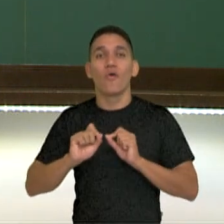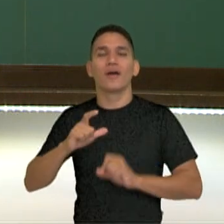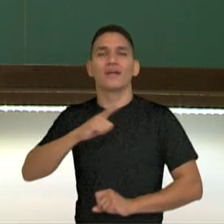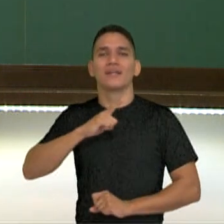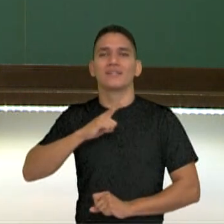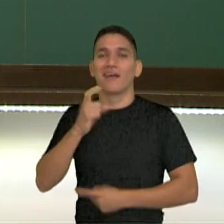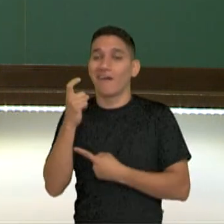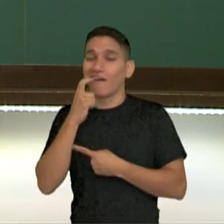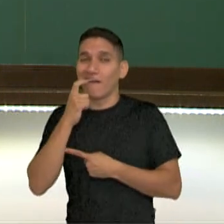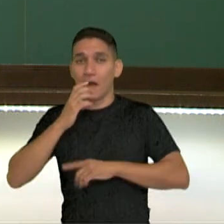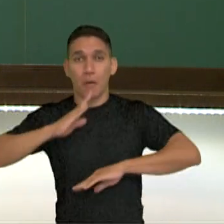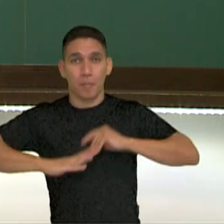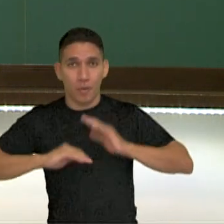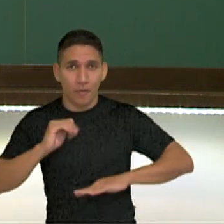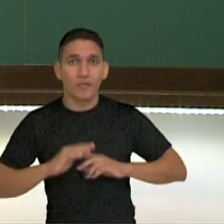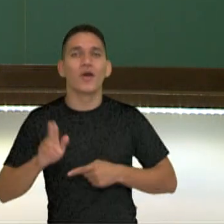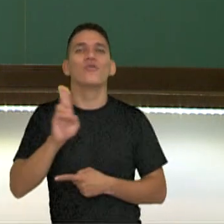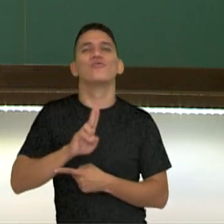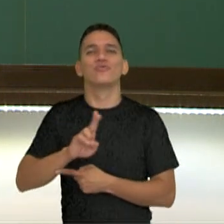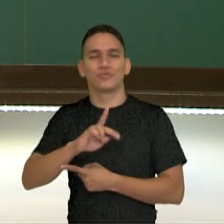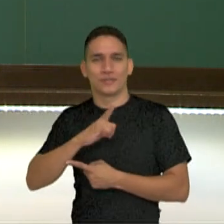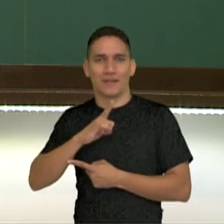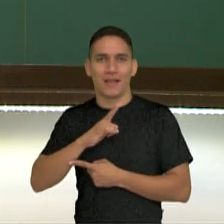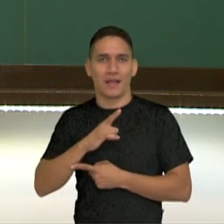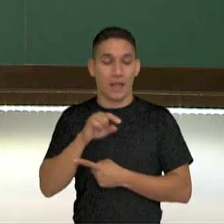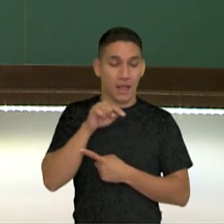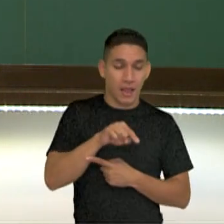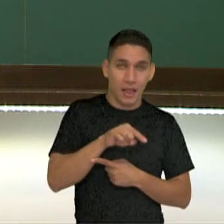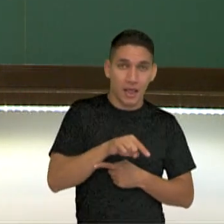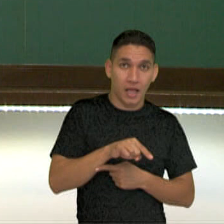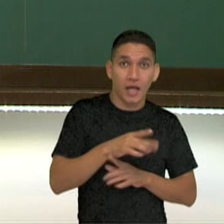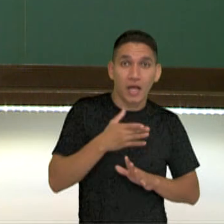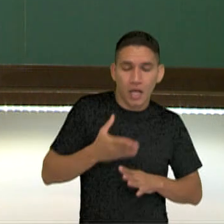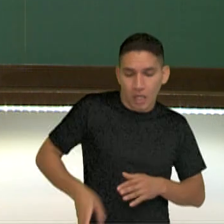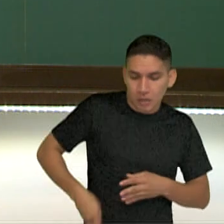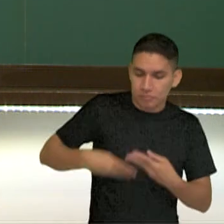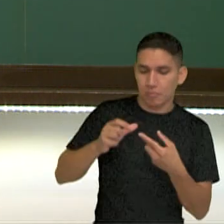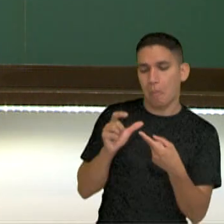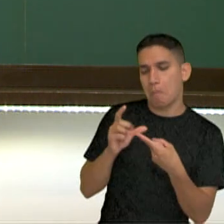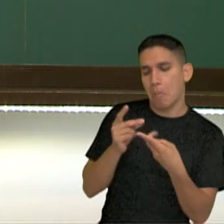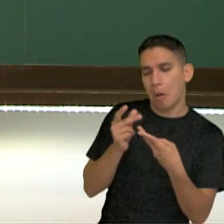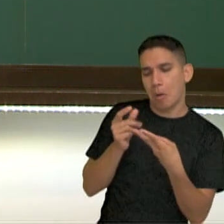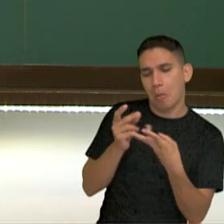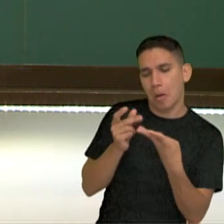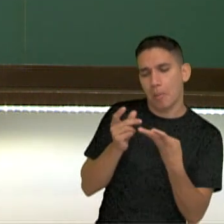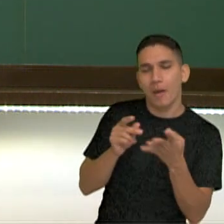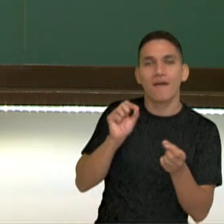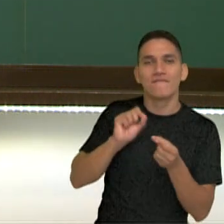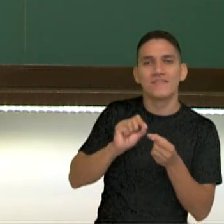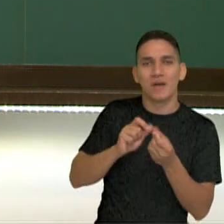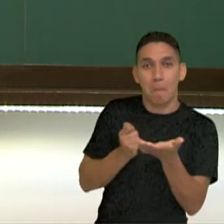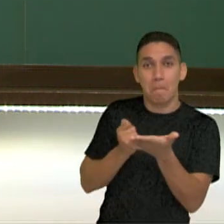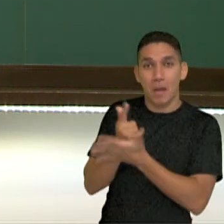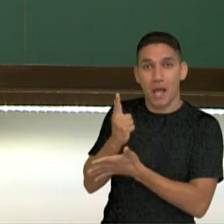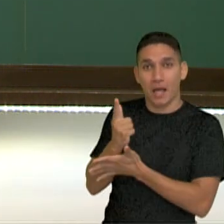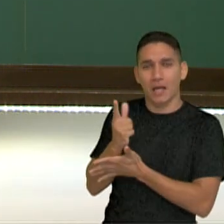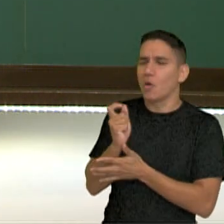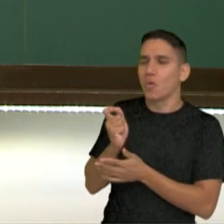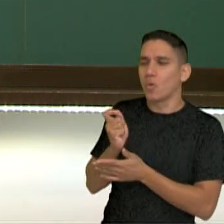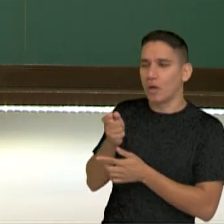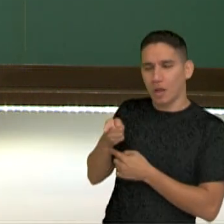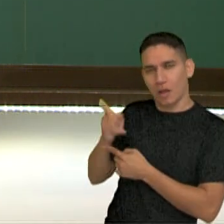dentista, o caipira retirou o dinheiro para fazer o pagamento, né, da extração do